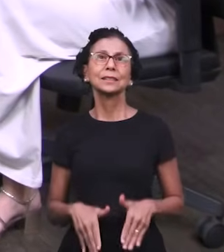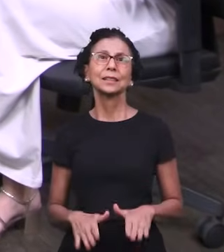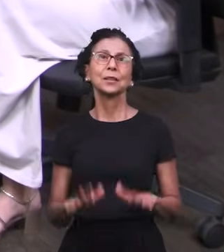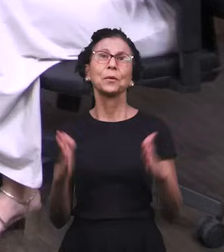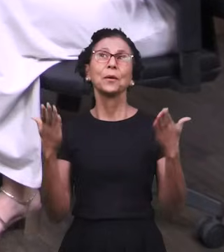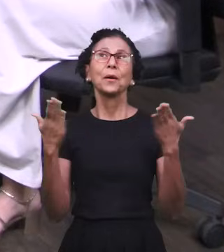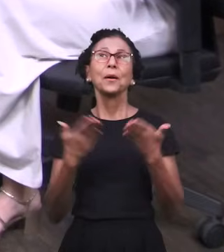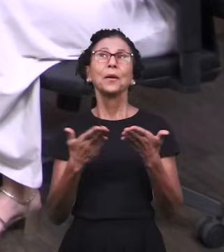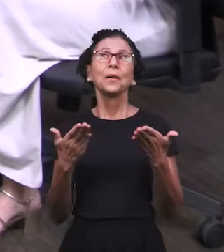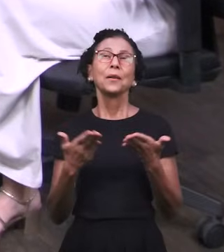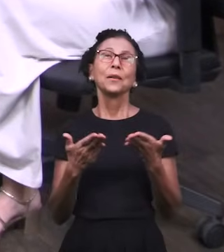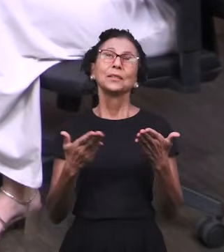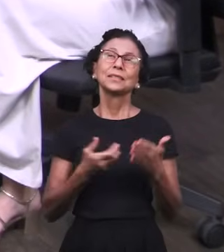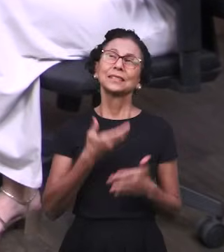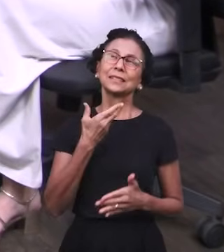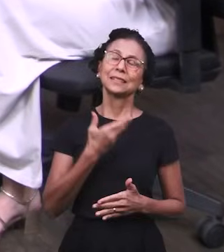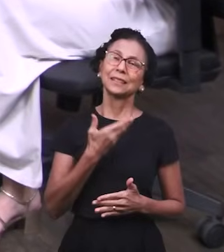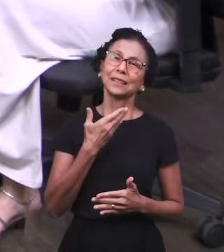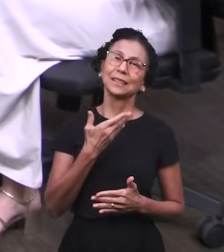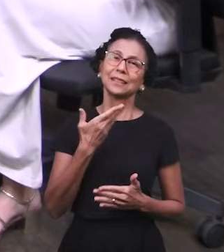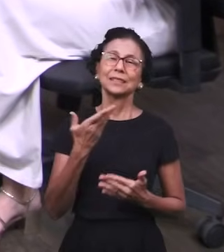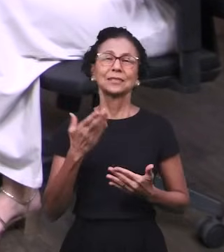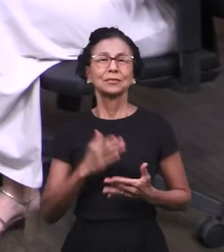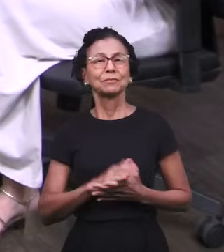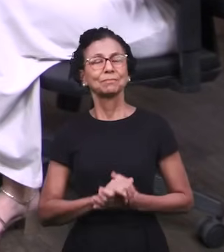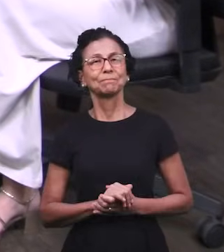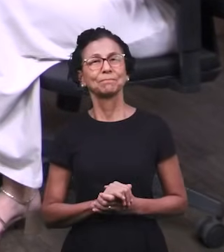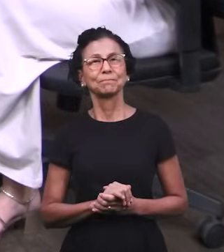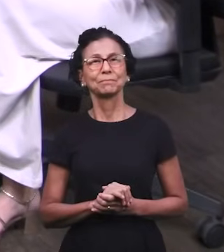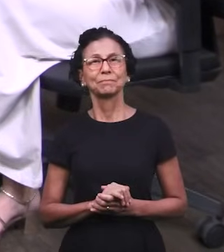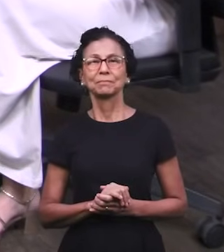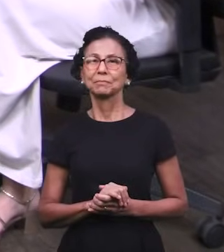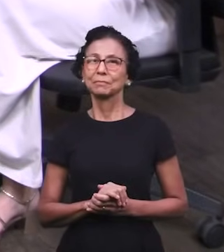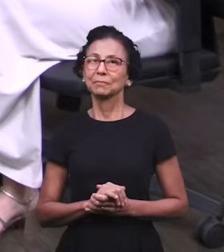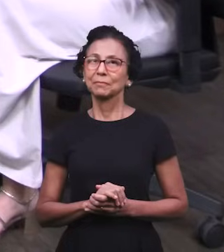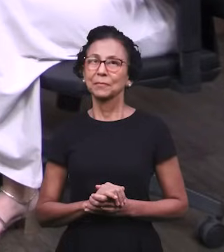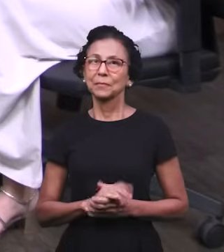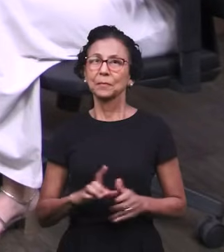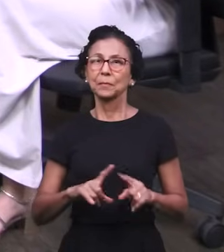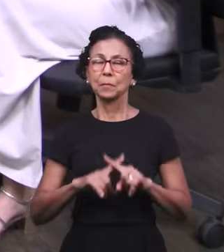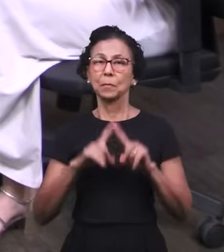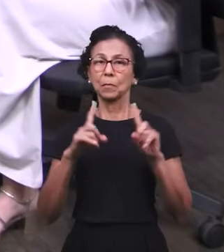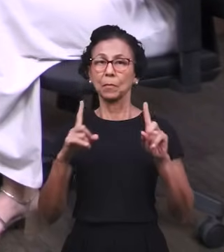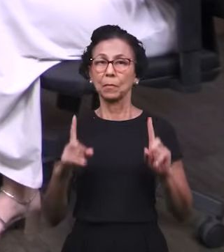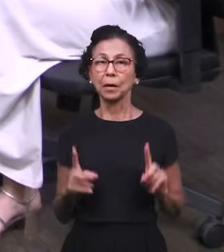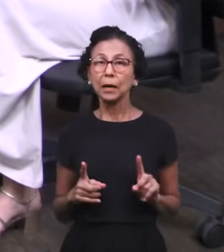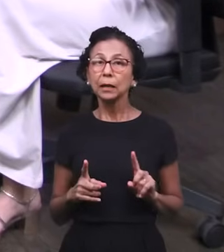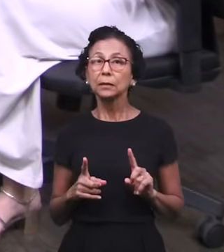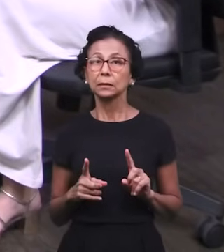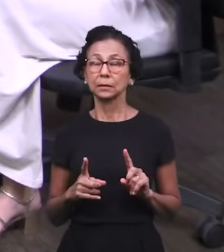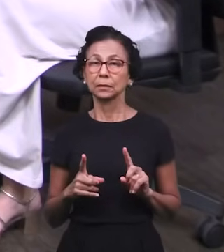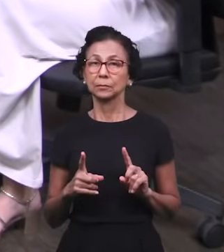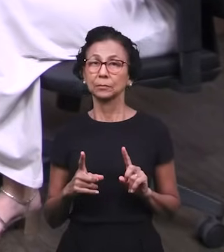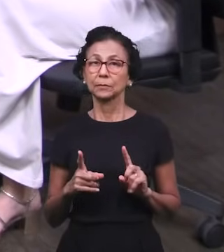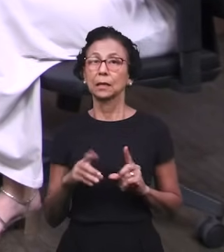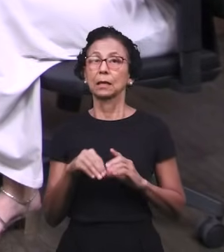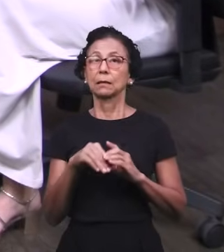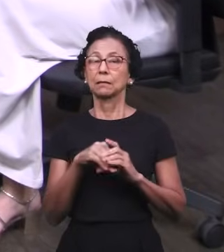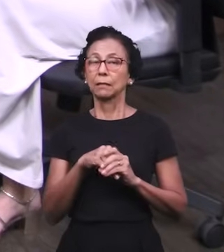Isso é muito mais importante, traz muito mais alegria, traz muito